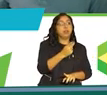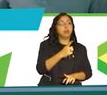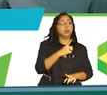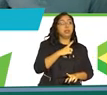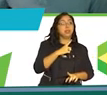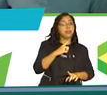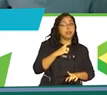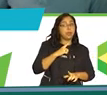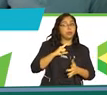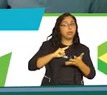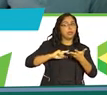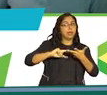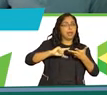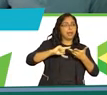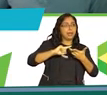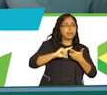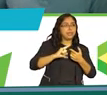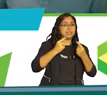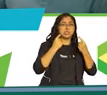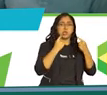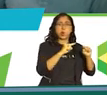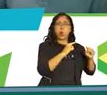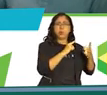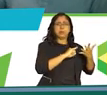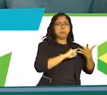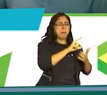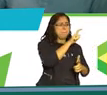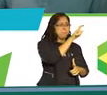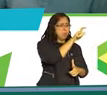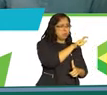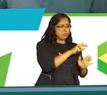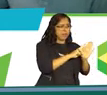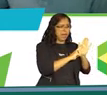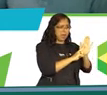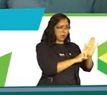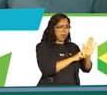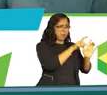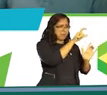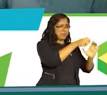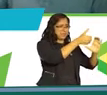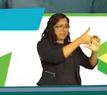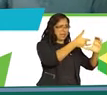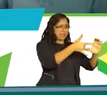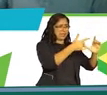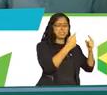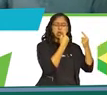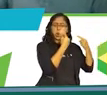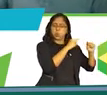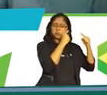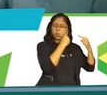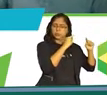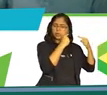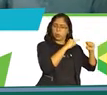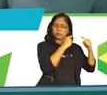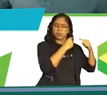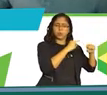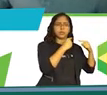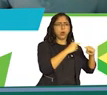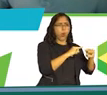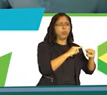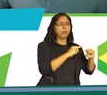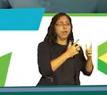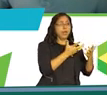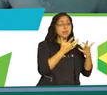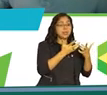no país contra tudo que o Bolsonaro representa e favor de